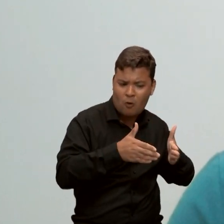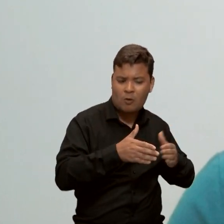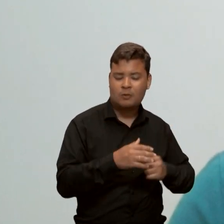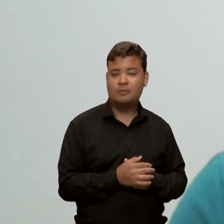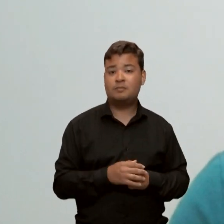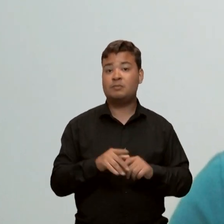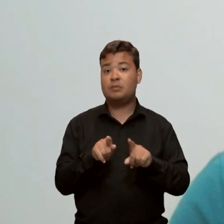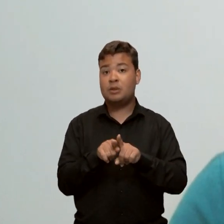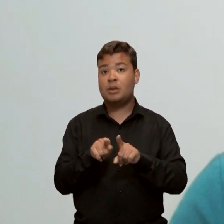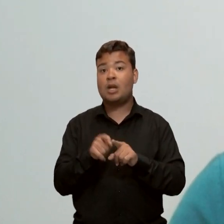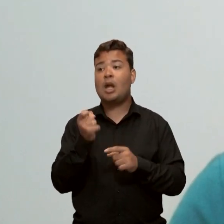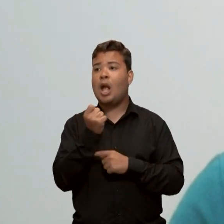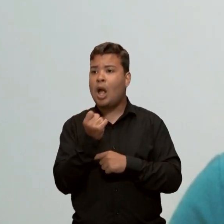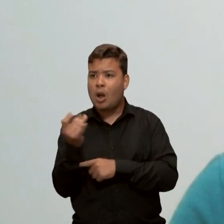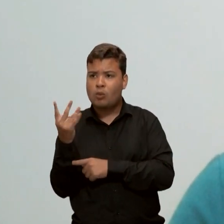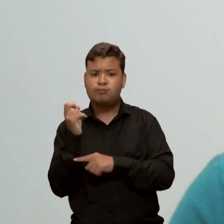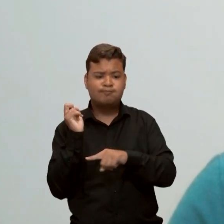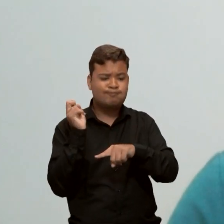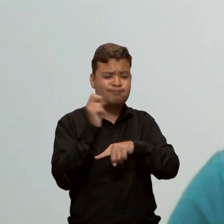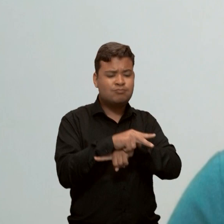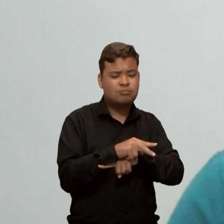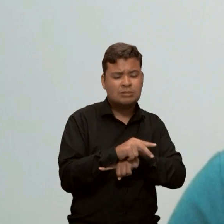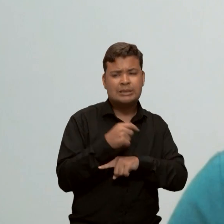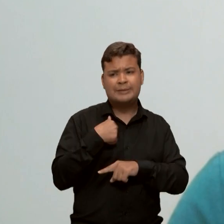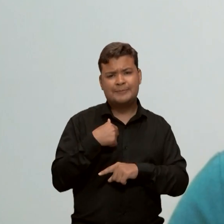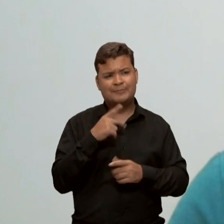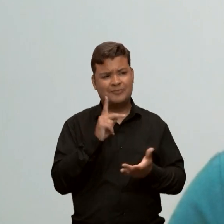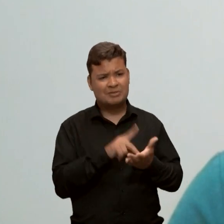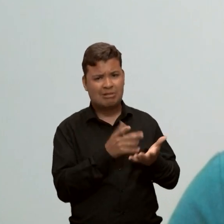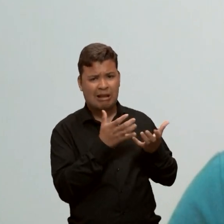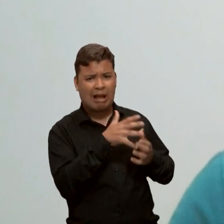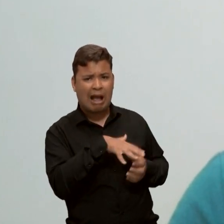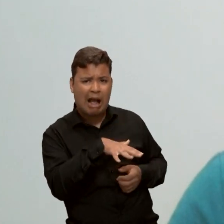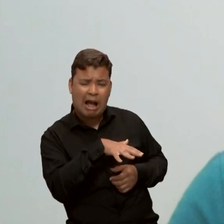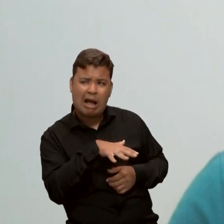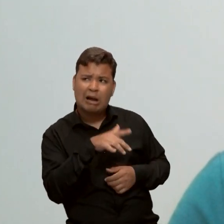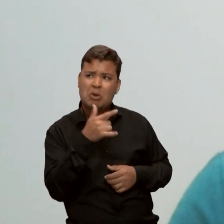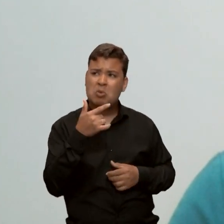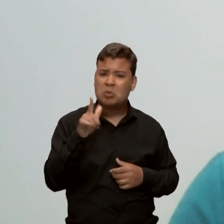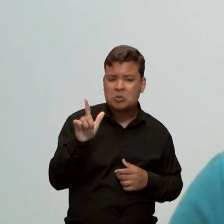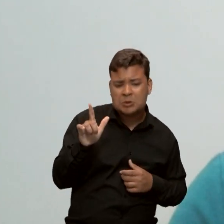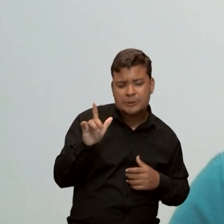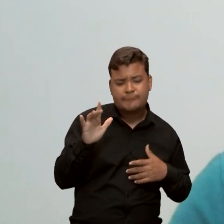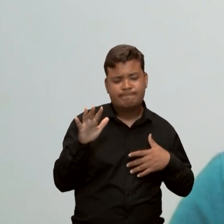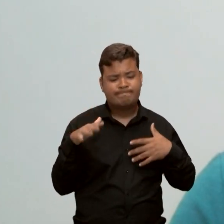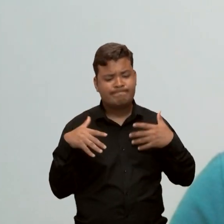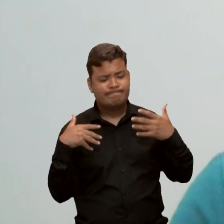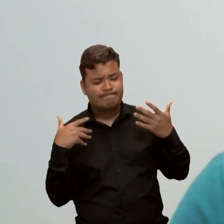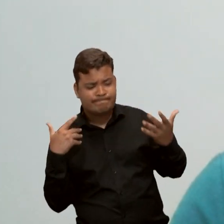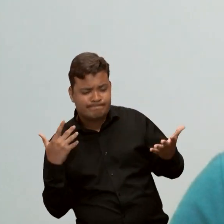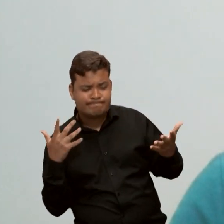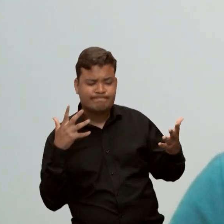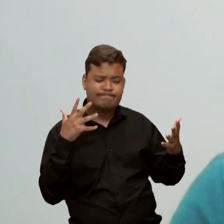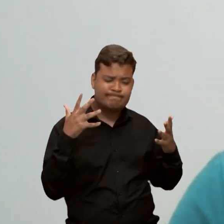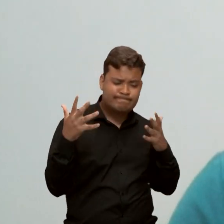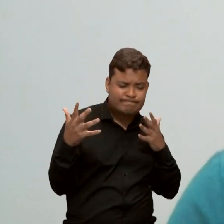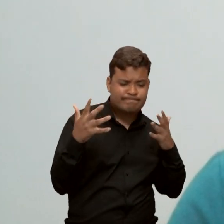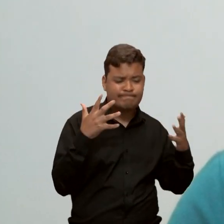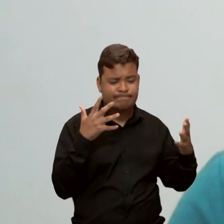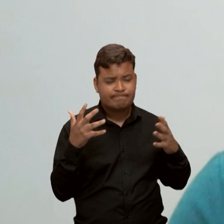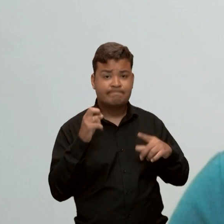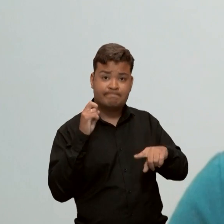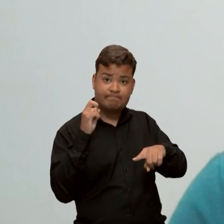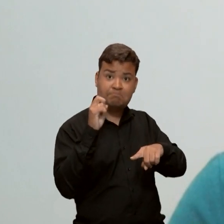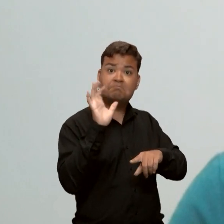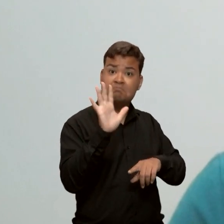meio sem saber o que queriam, entraram para ver para ver se gostariam do curso,